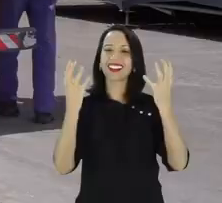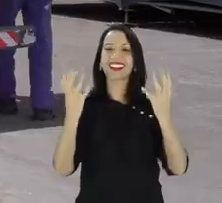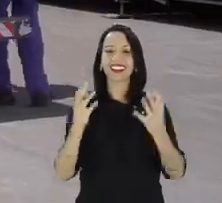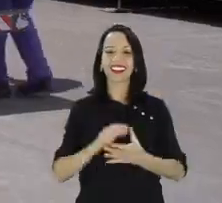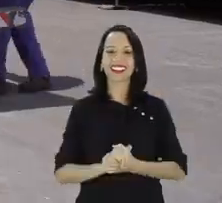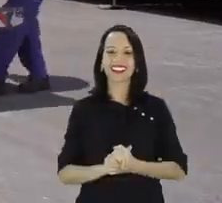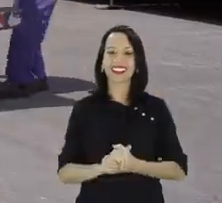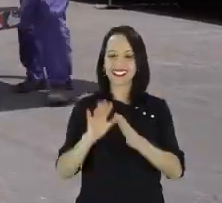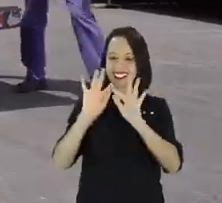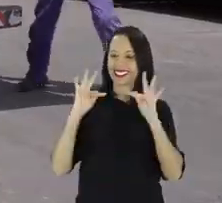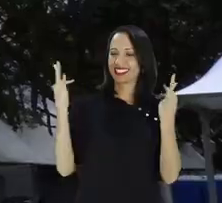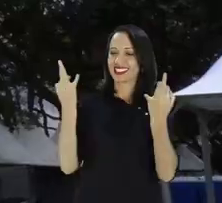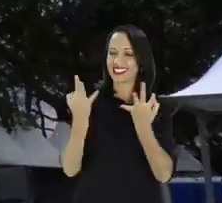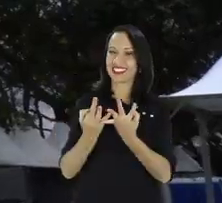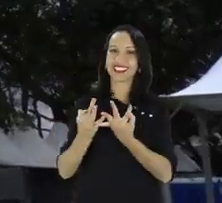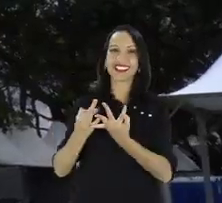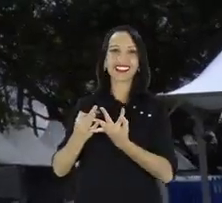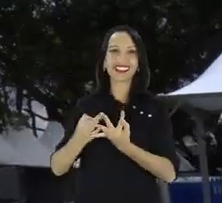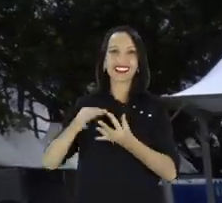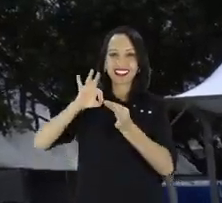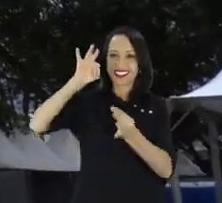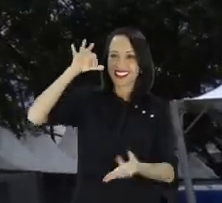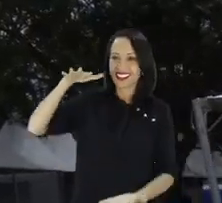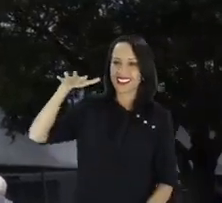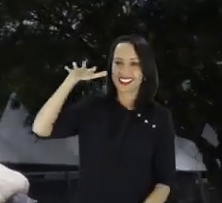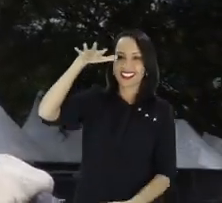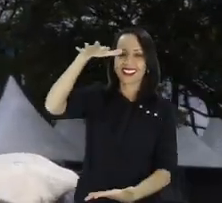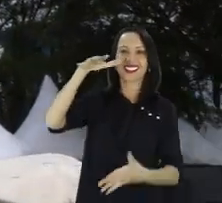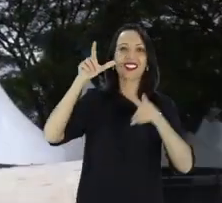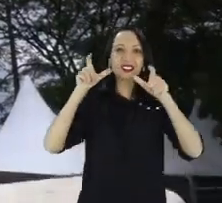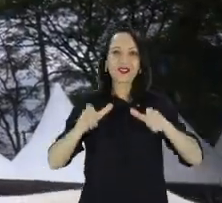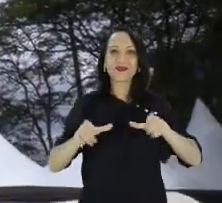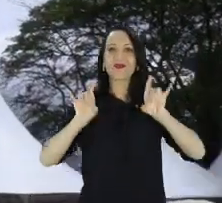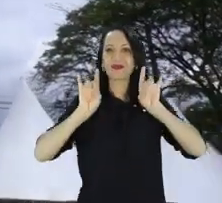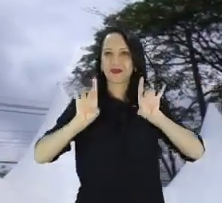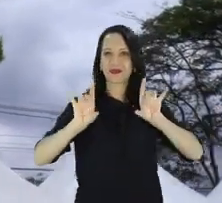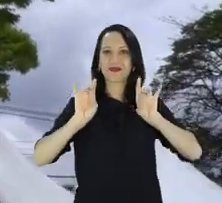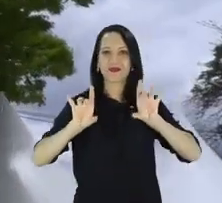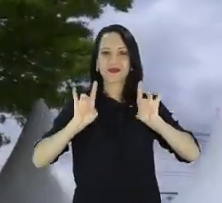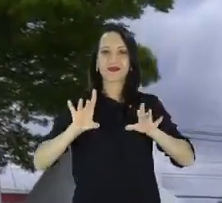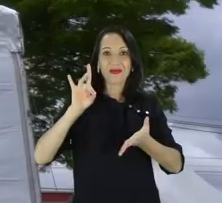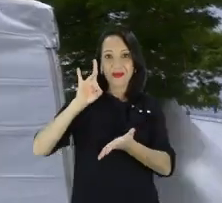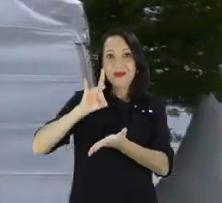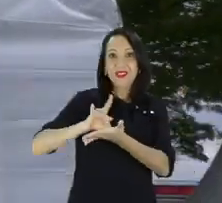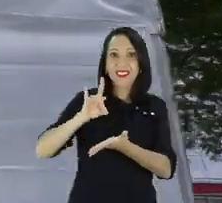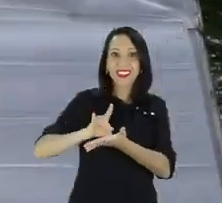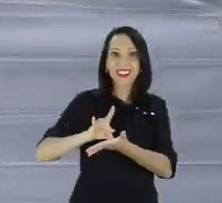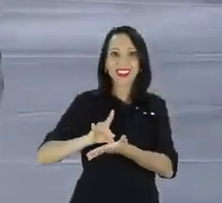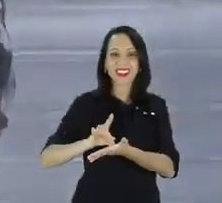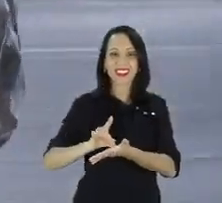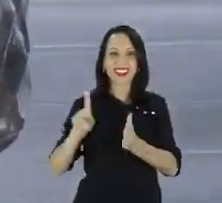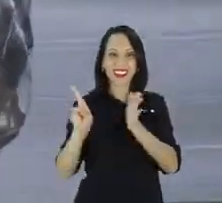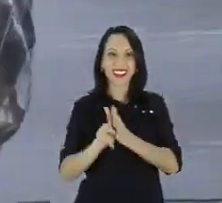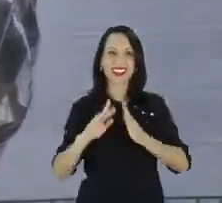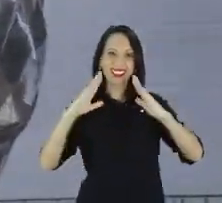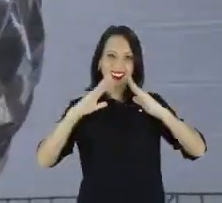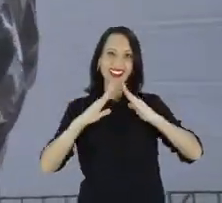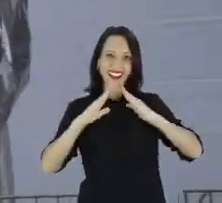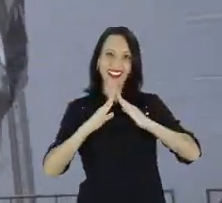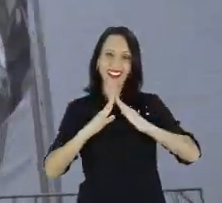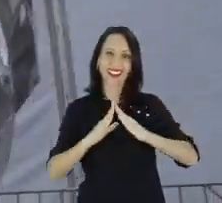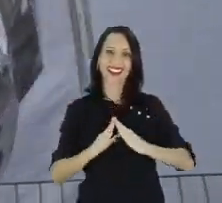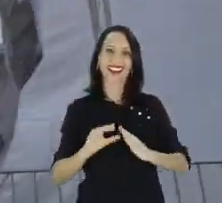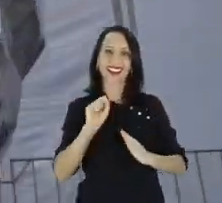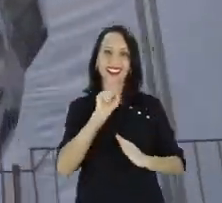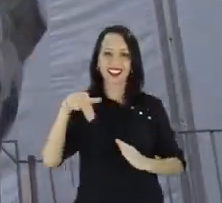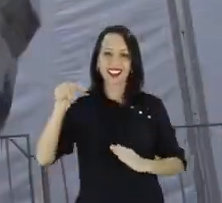família decidiu colocar essa obra aqui nesse lugar super especial que era na verdade a casa do Airton né que